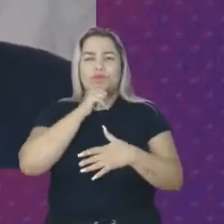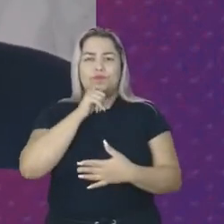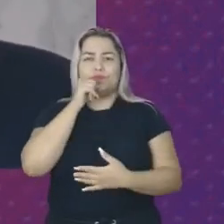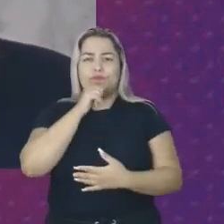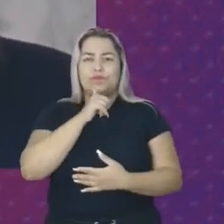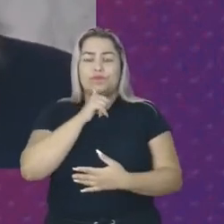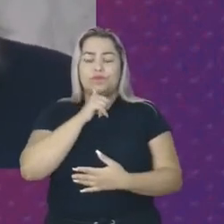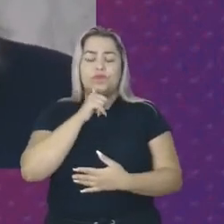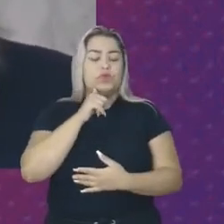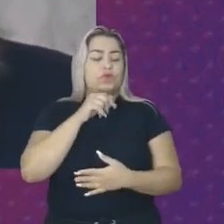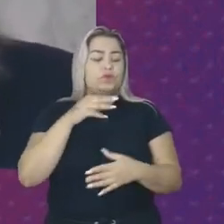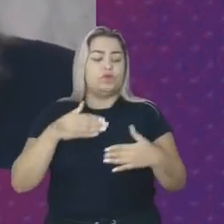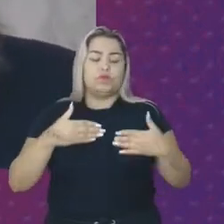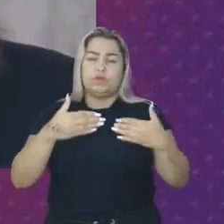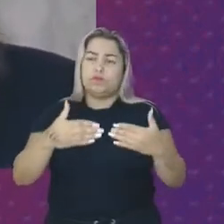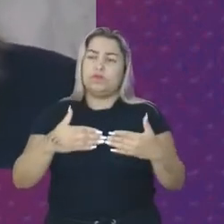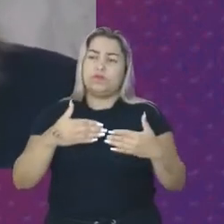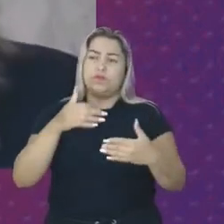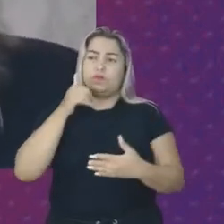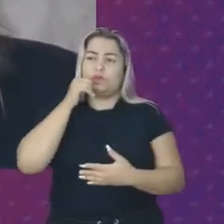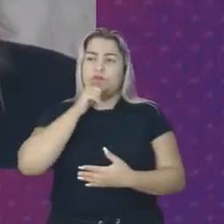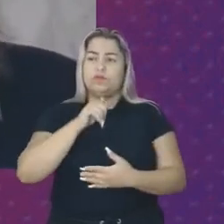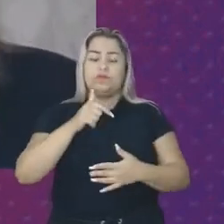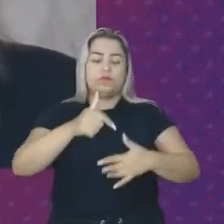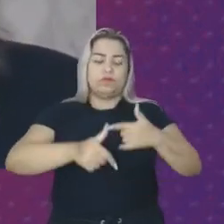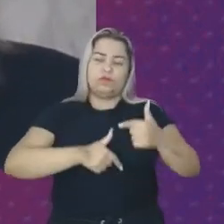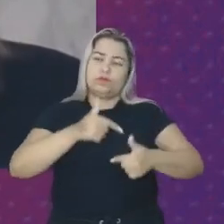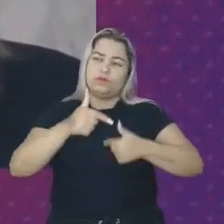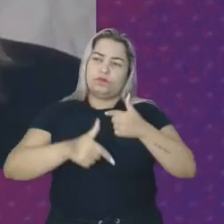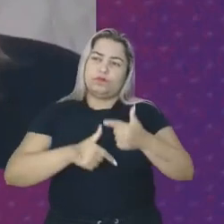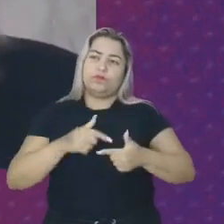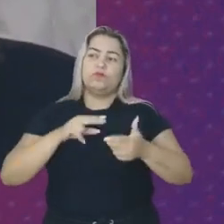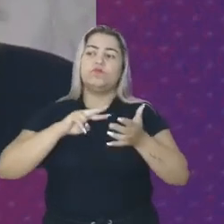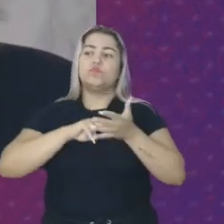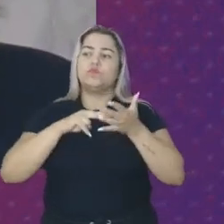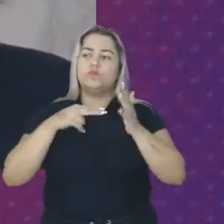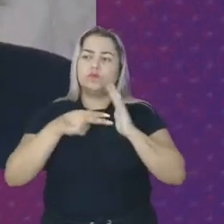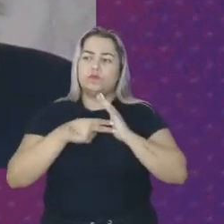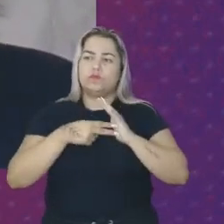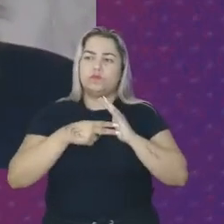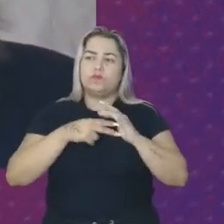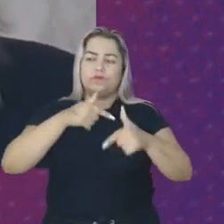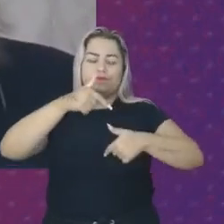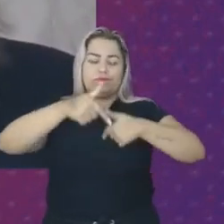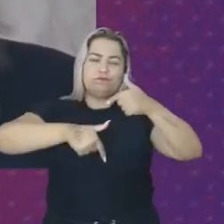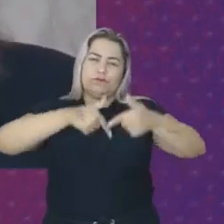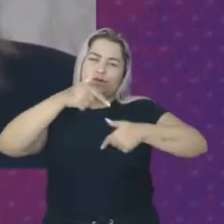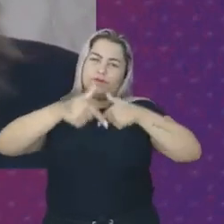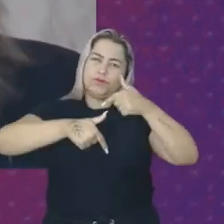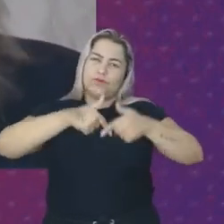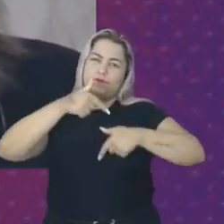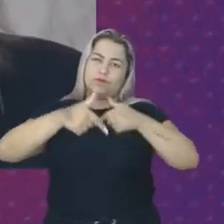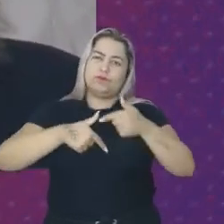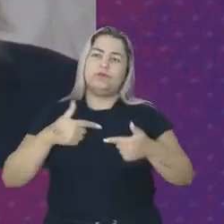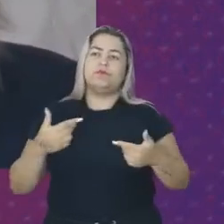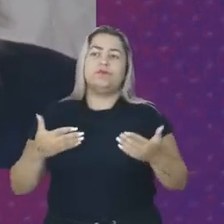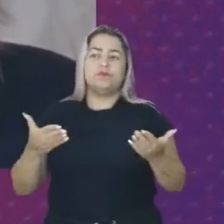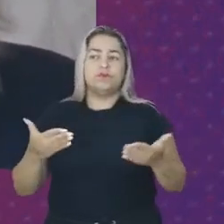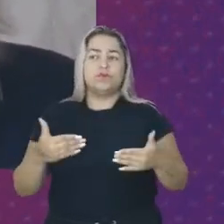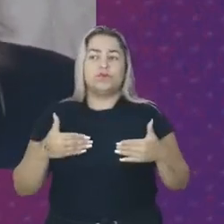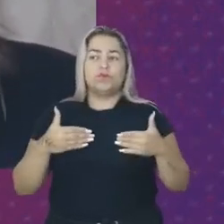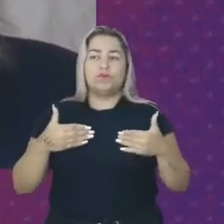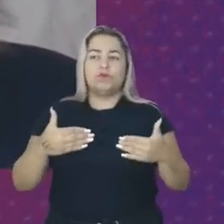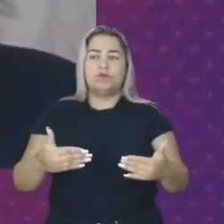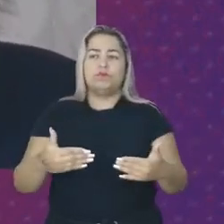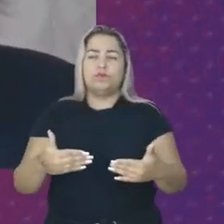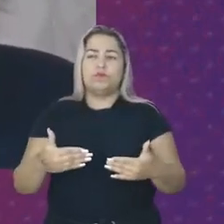que o Ministério das Mulheres está trabalhando? Bom, o conceito de mulher que nós estamos trabalhando neste Ministério é o